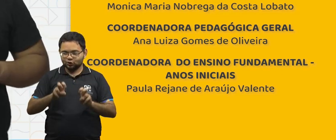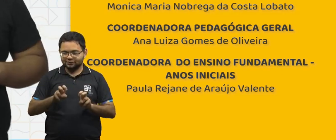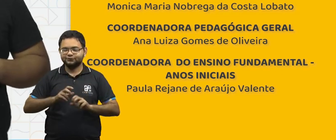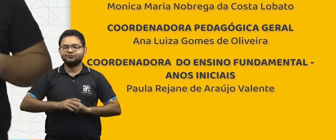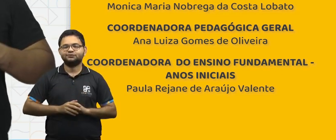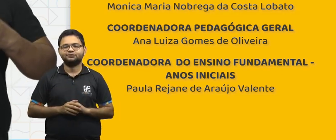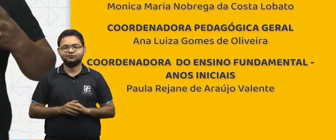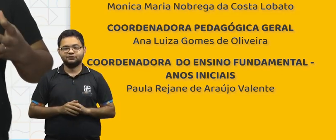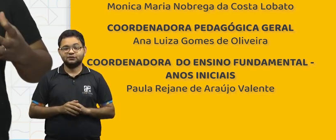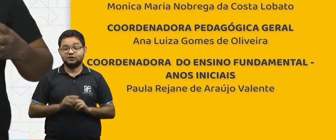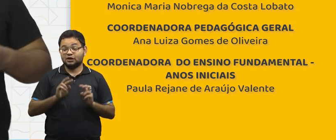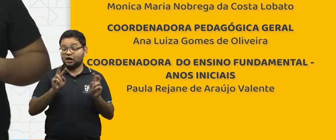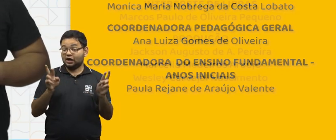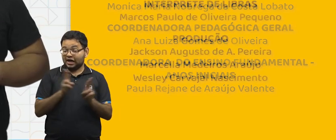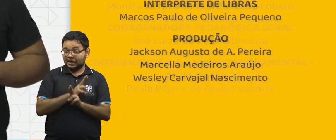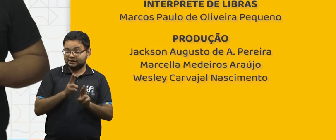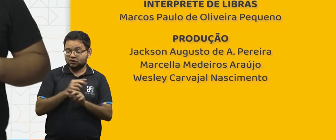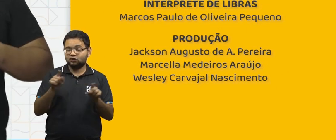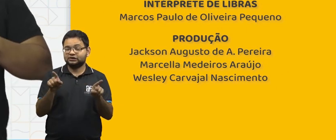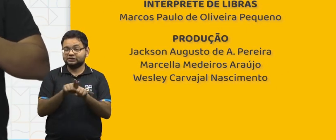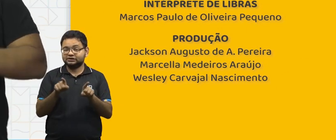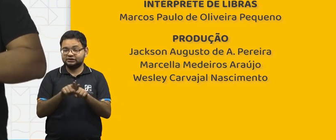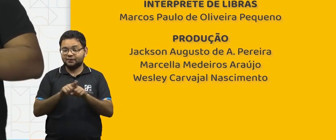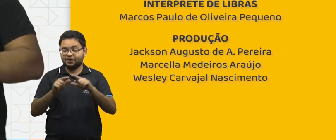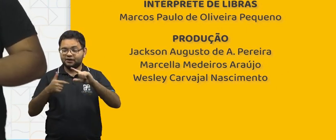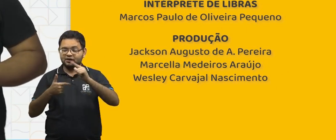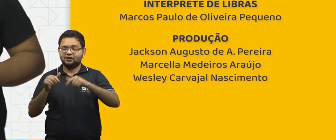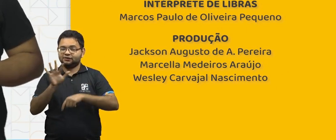muito mais sobre associações de figuras